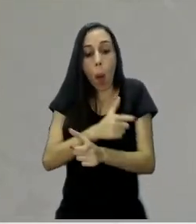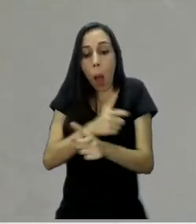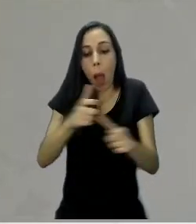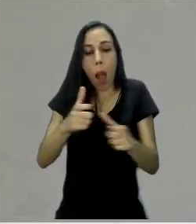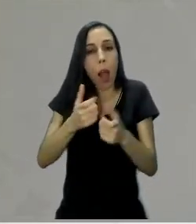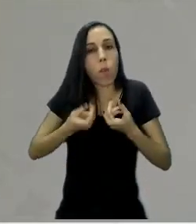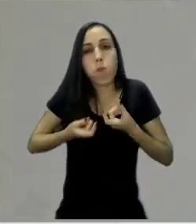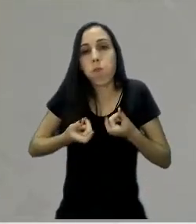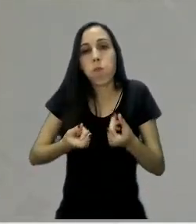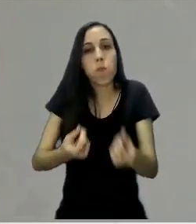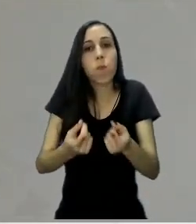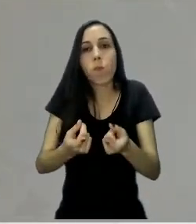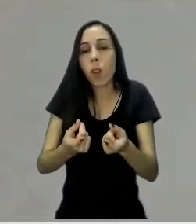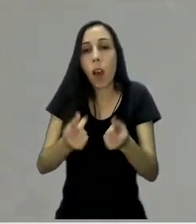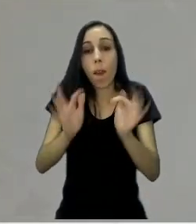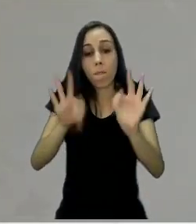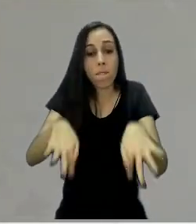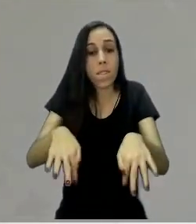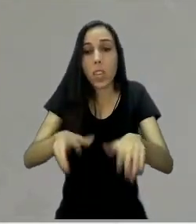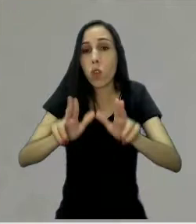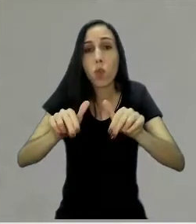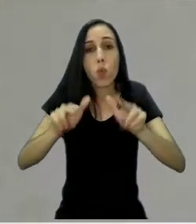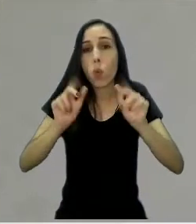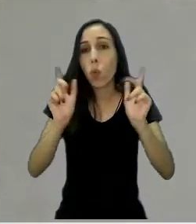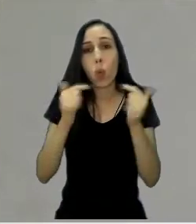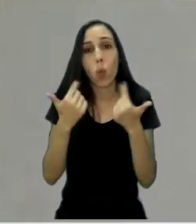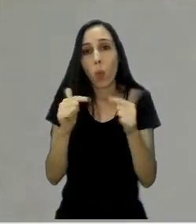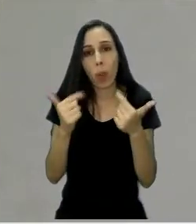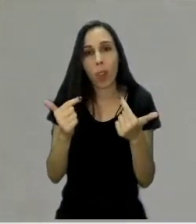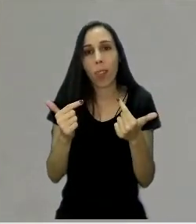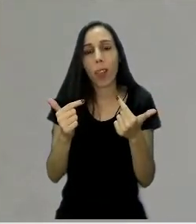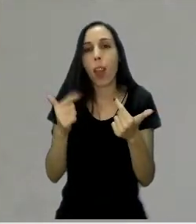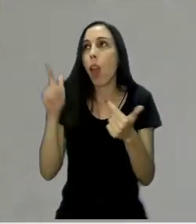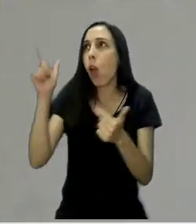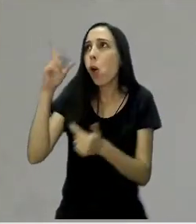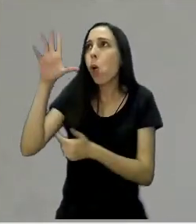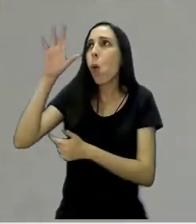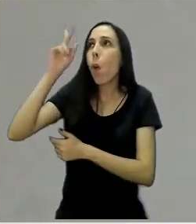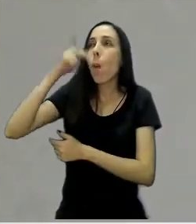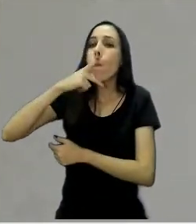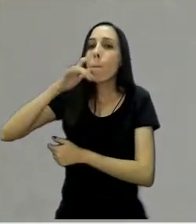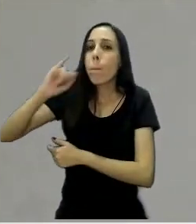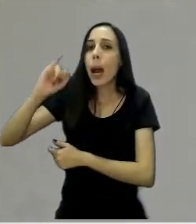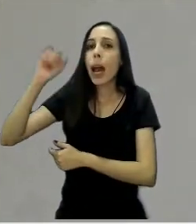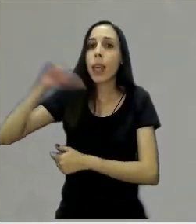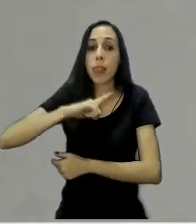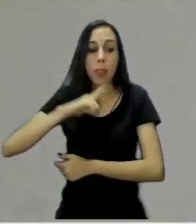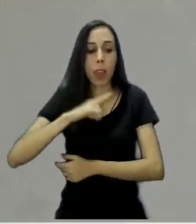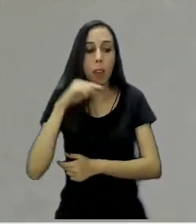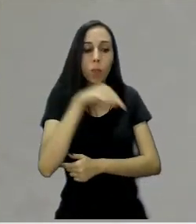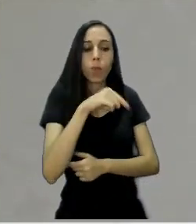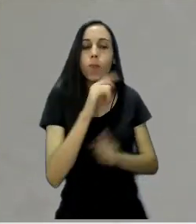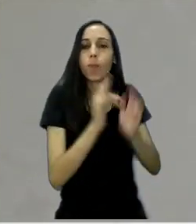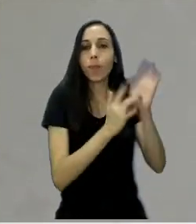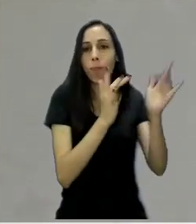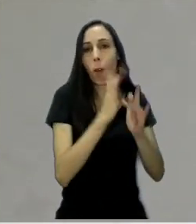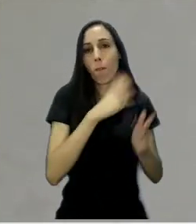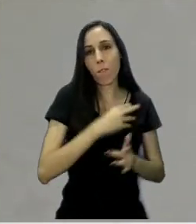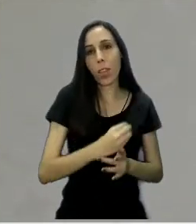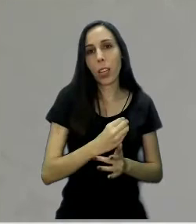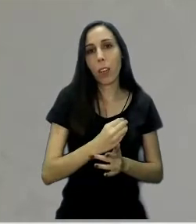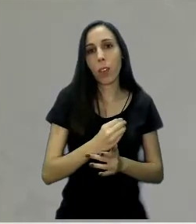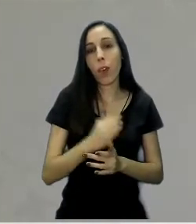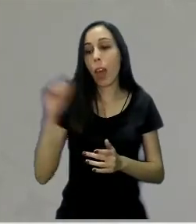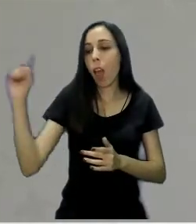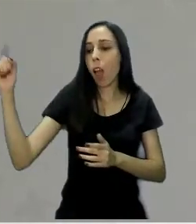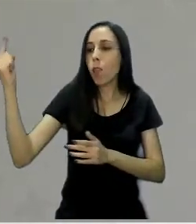amor grandioso, o amor eterno, o amor infinito que o Pai tem pelo Filho, Jesus